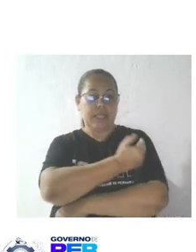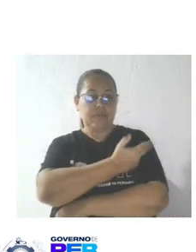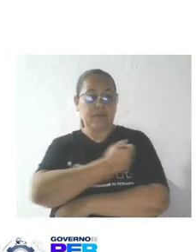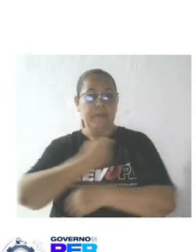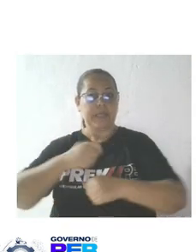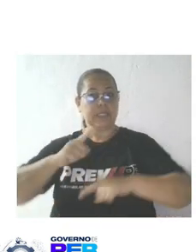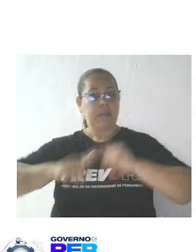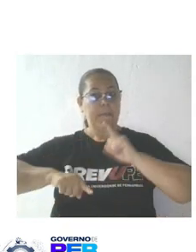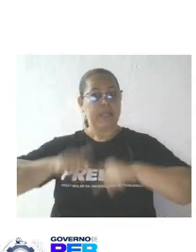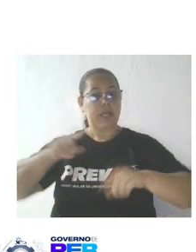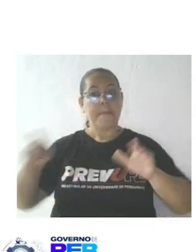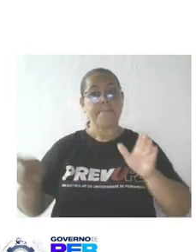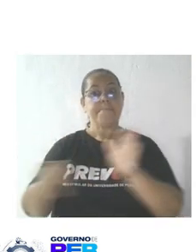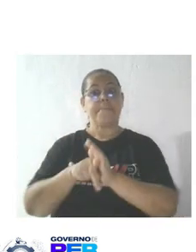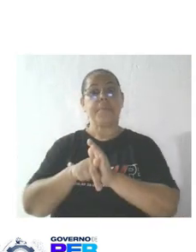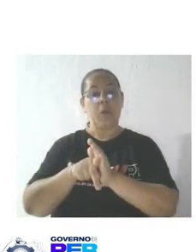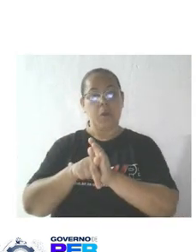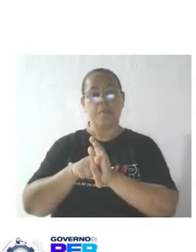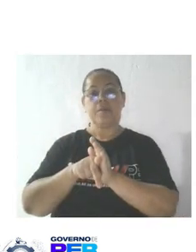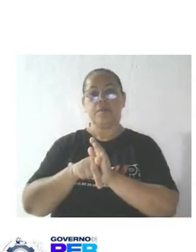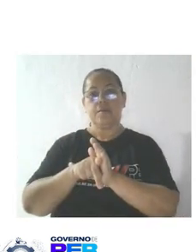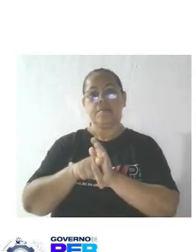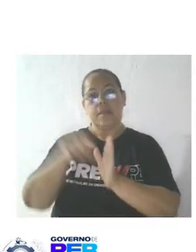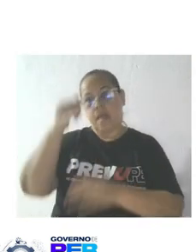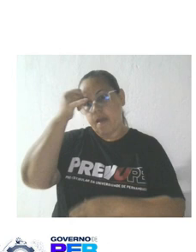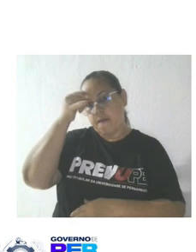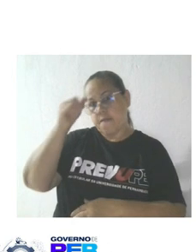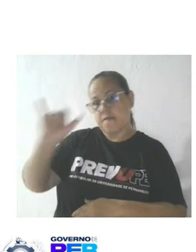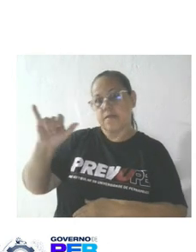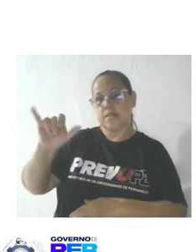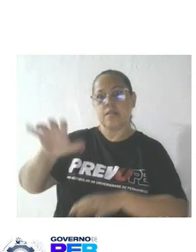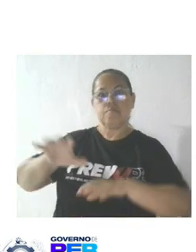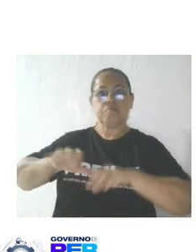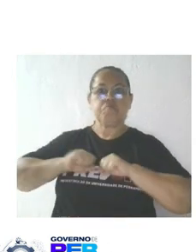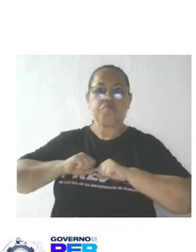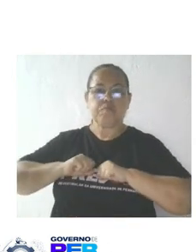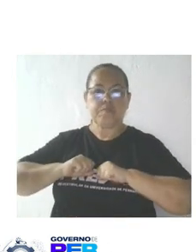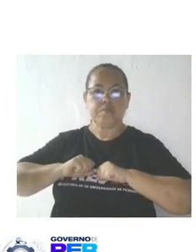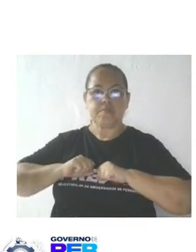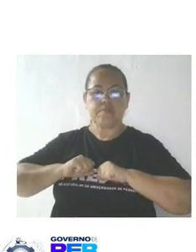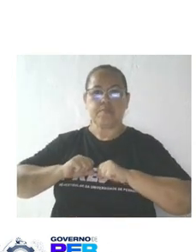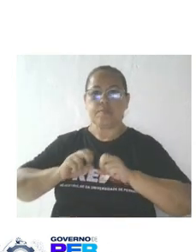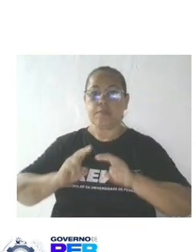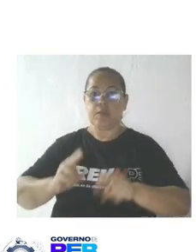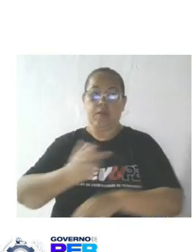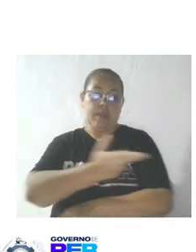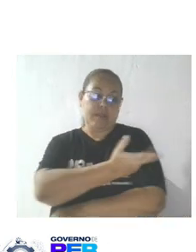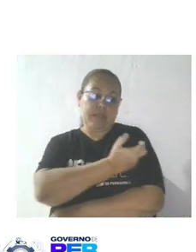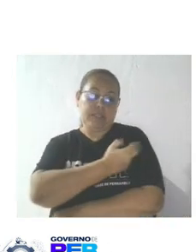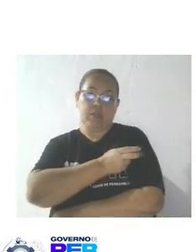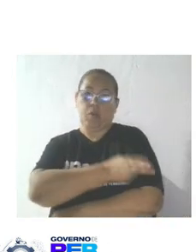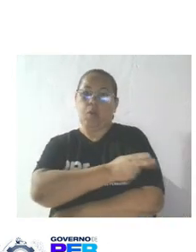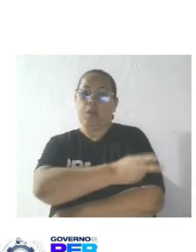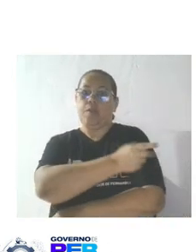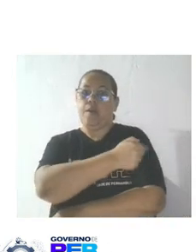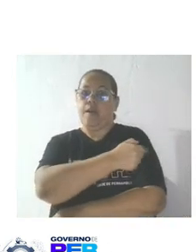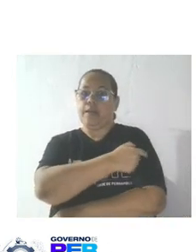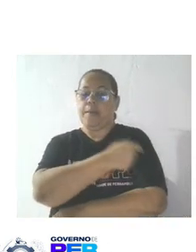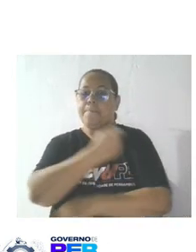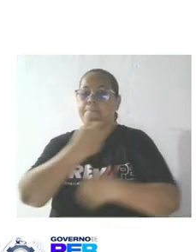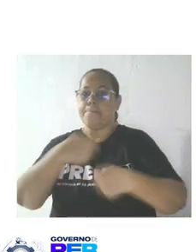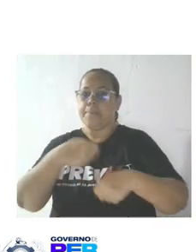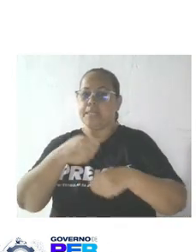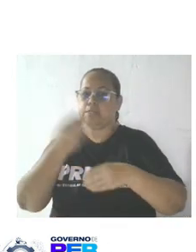procedimento, para evitar intoxicações. Para que permaneça na pele por muito tempo, ela deve